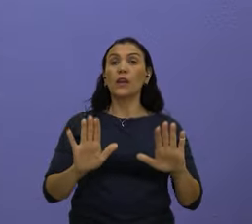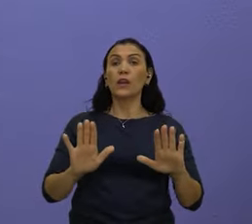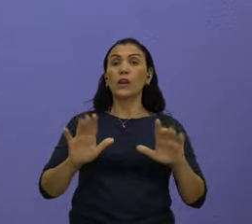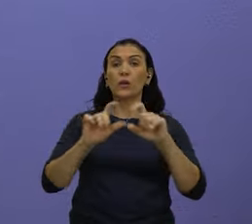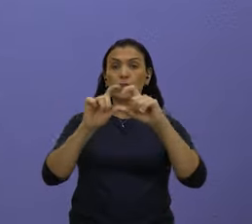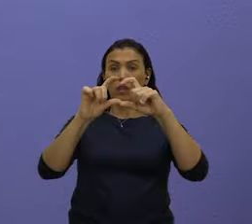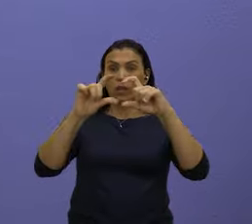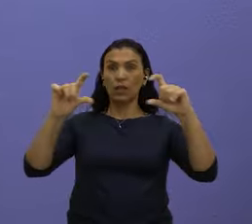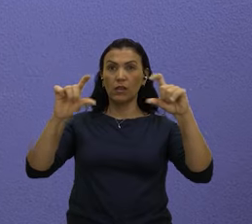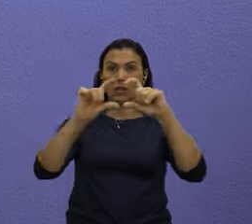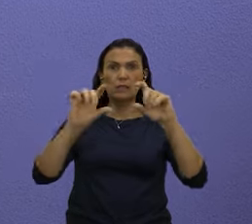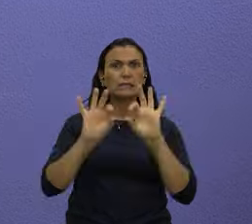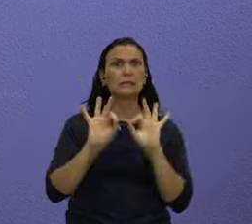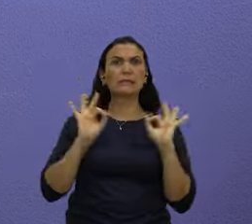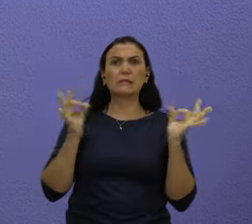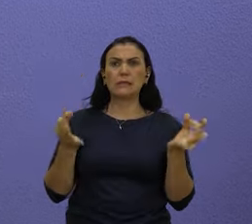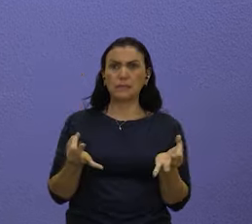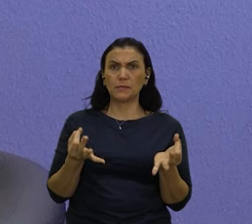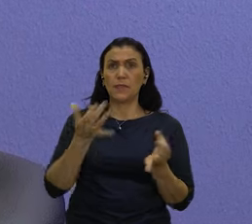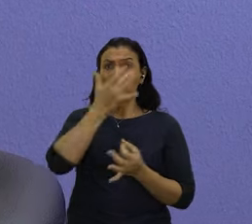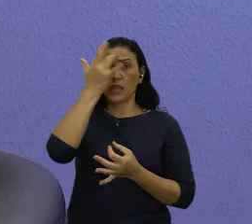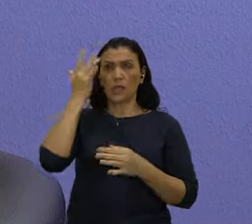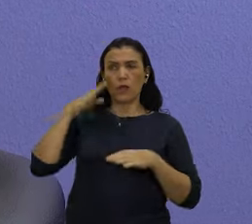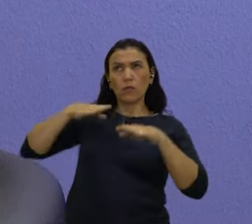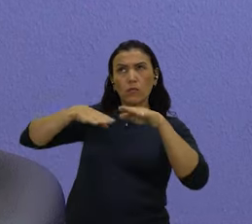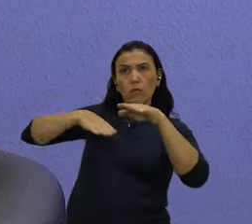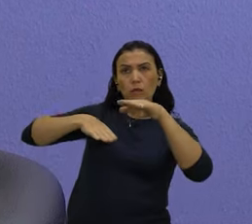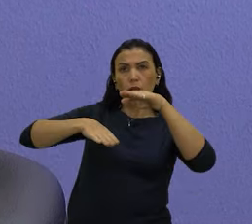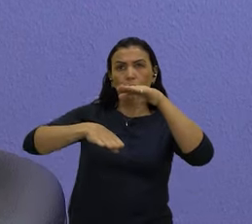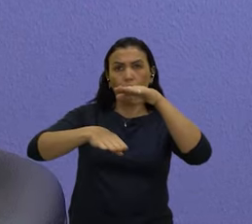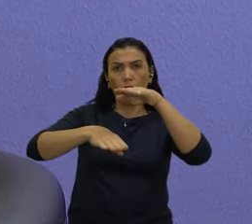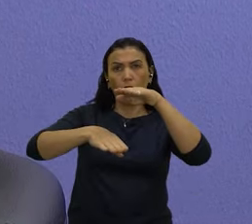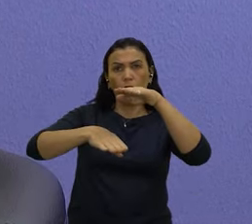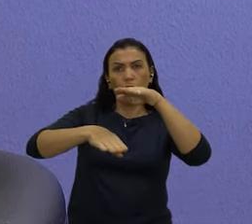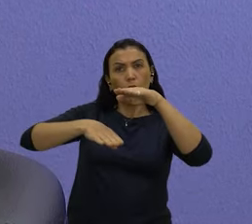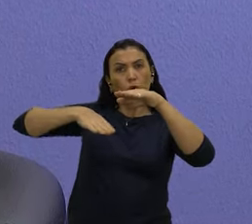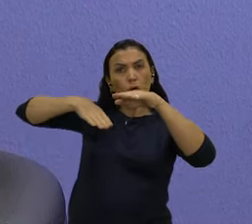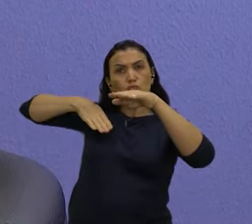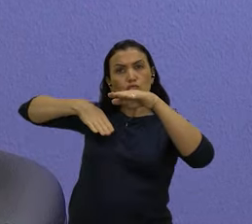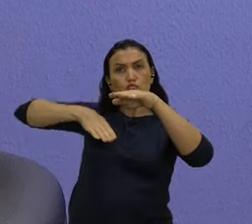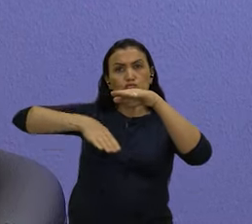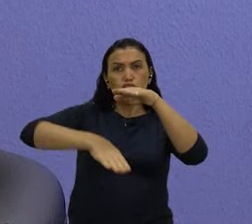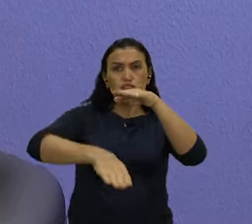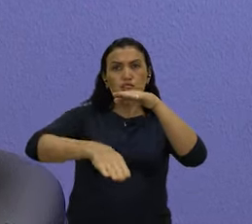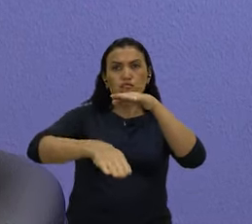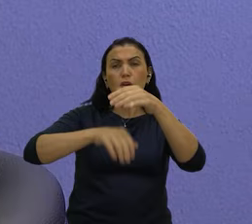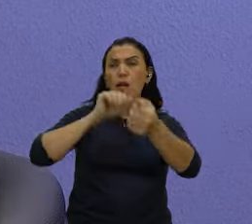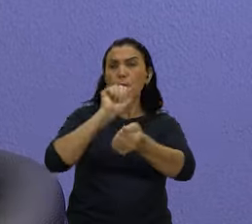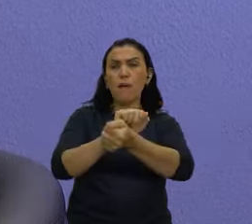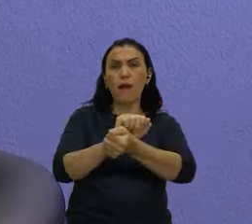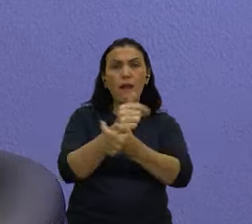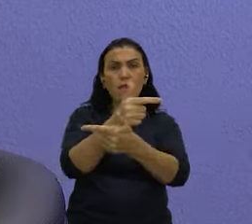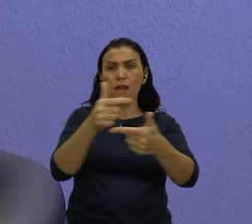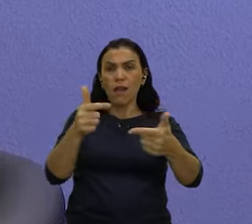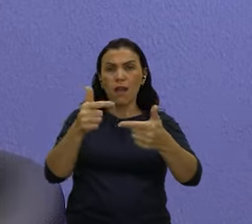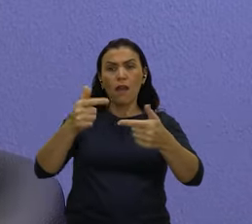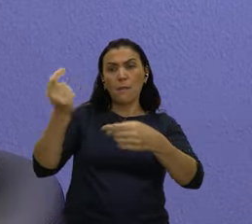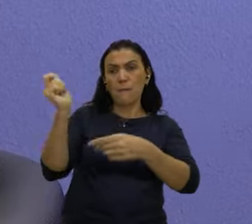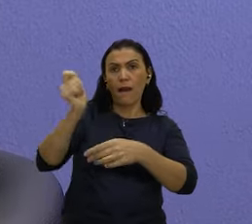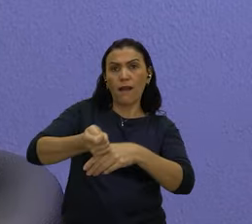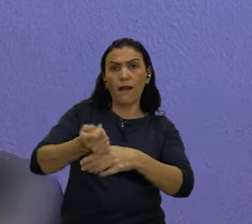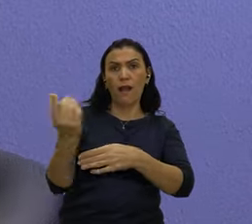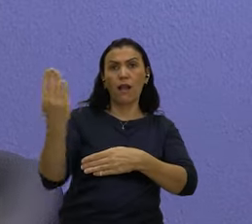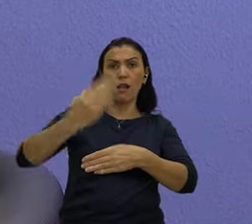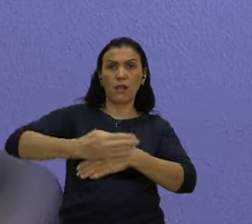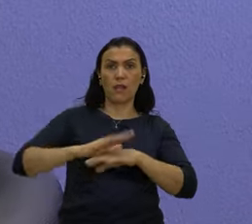É um pórtico simples. A pessoa passa sem parar. Ou seja, não tem mais um pórtico, uma